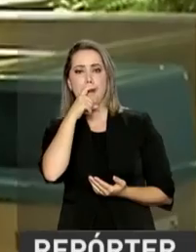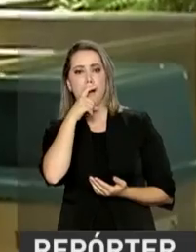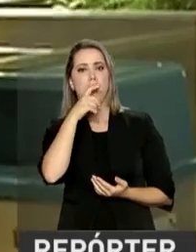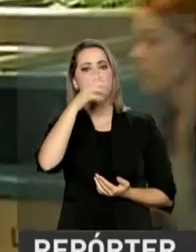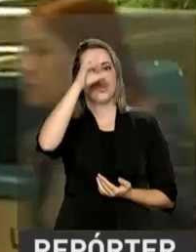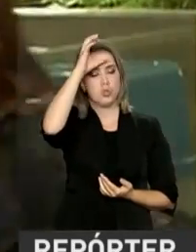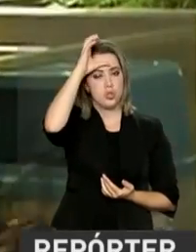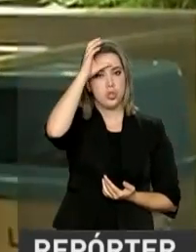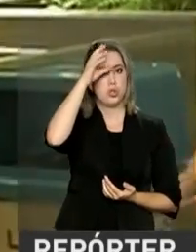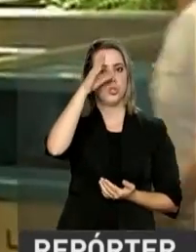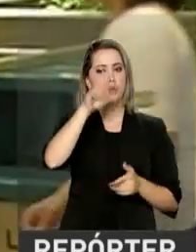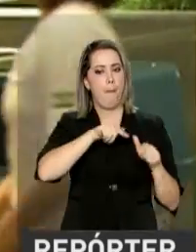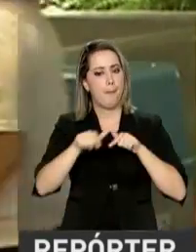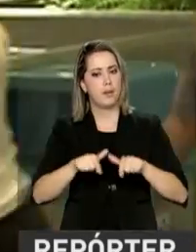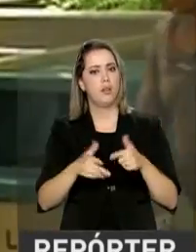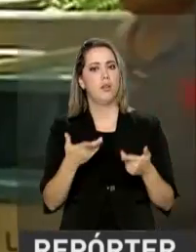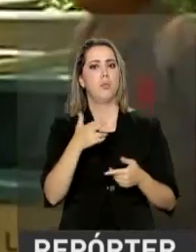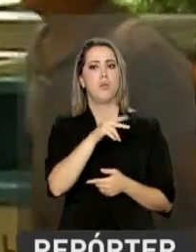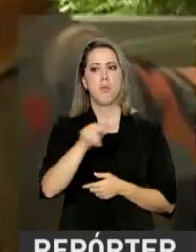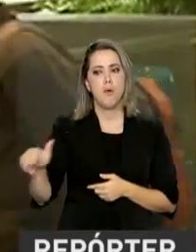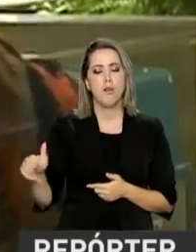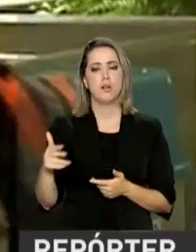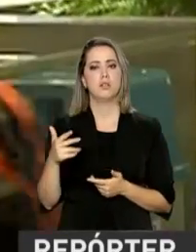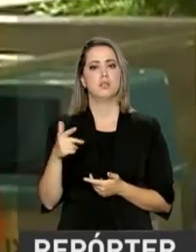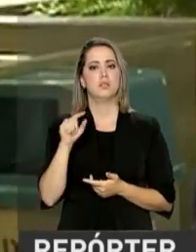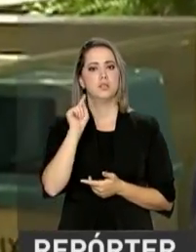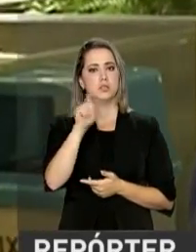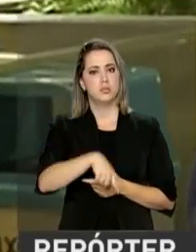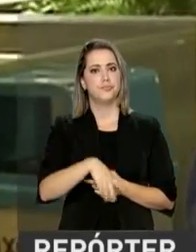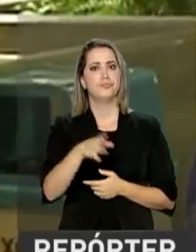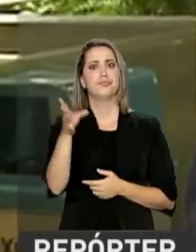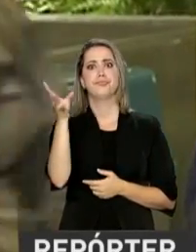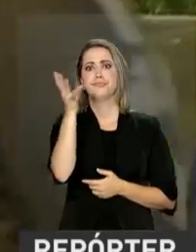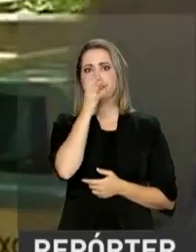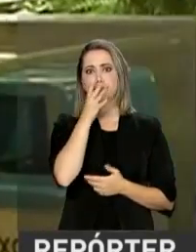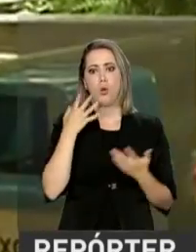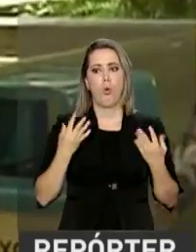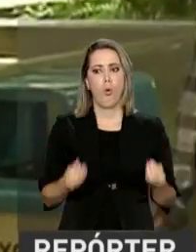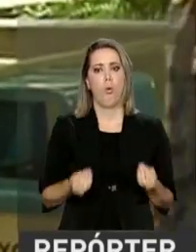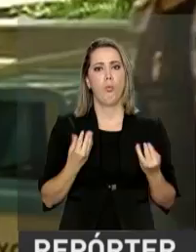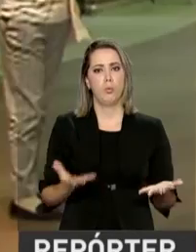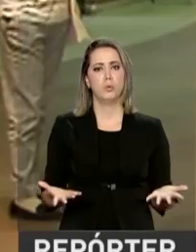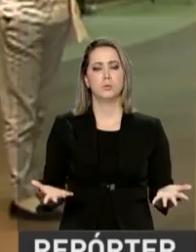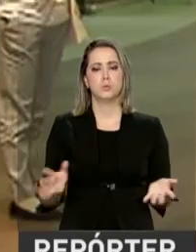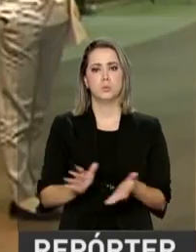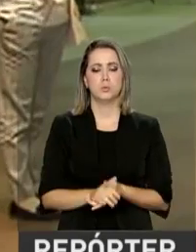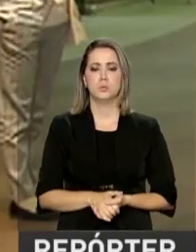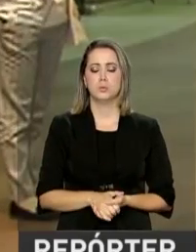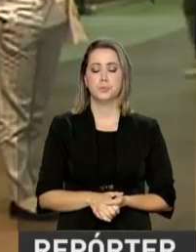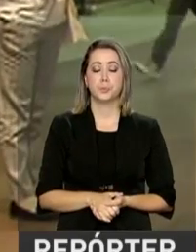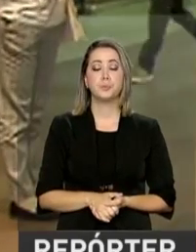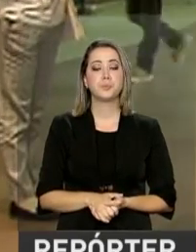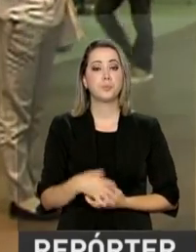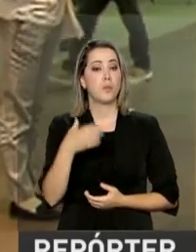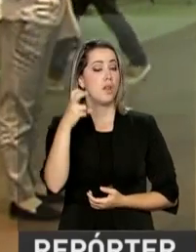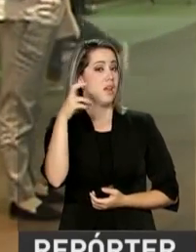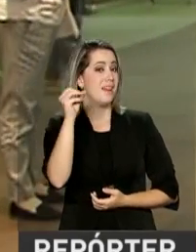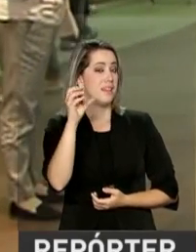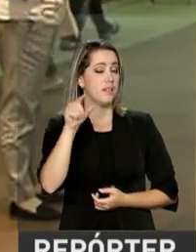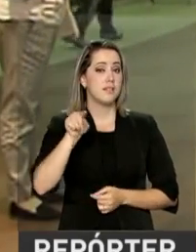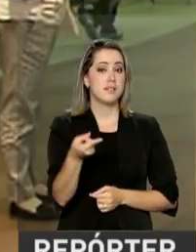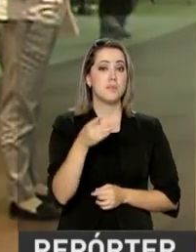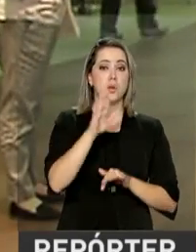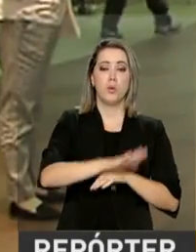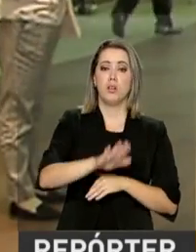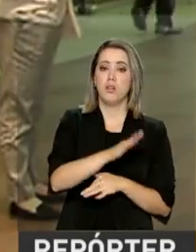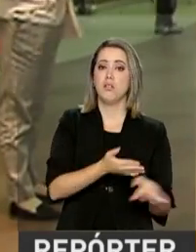tios primos irmãos né é um absurdo né Eu acho que isso é um ab surdo estima-se que 500.000 crianças